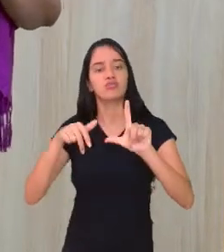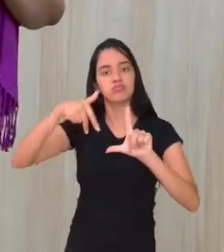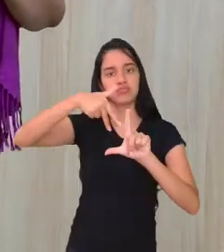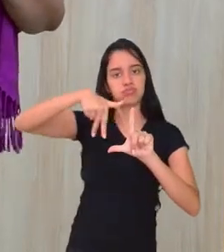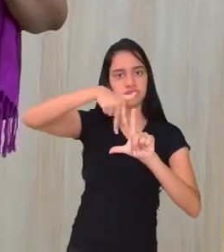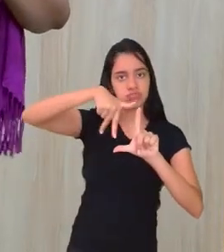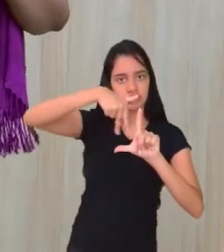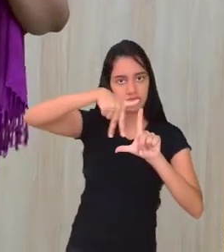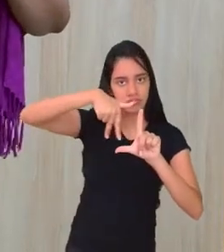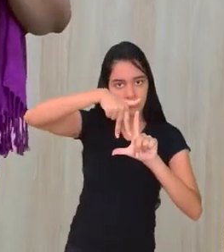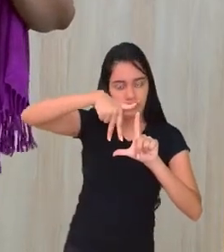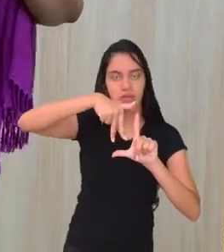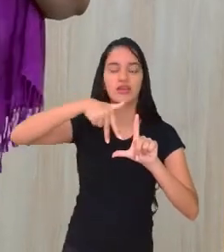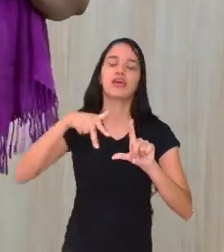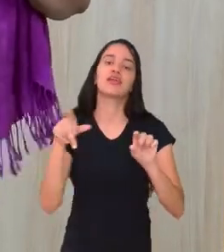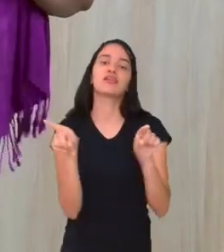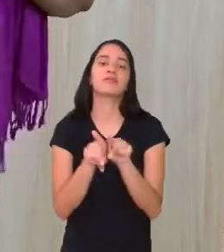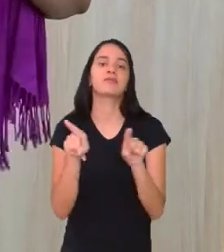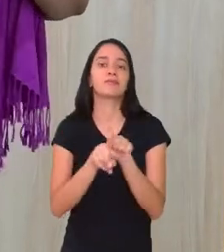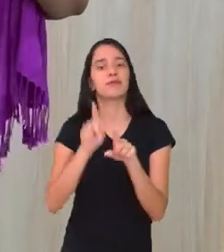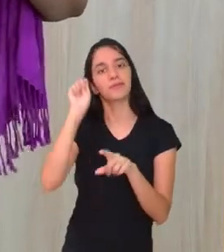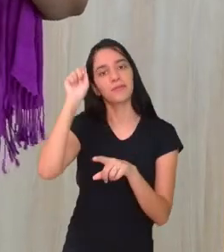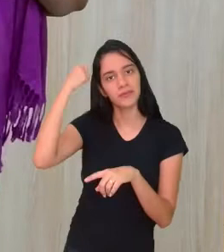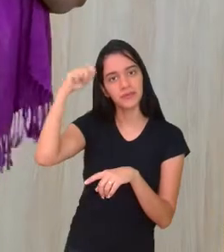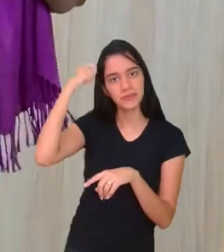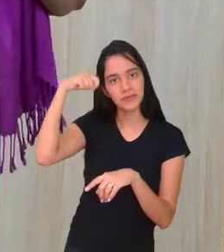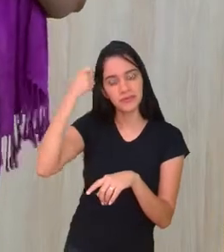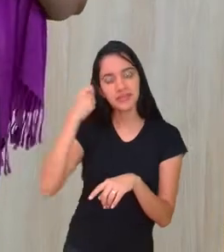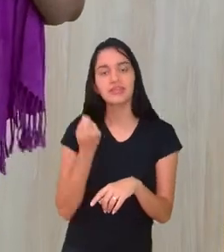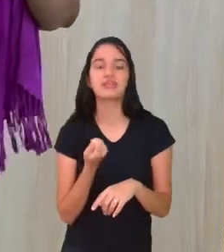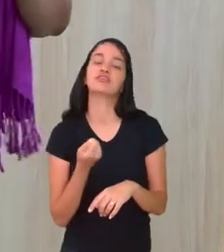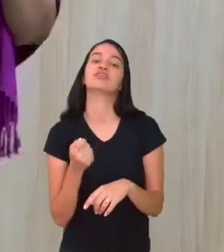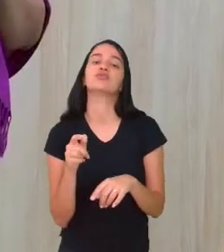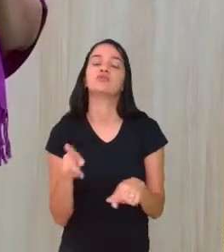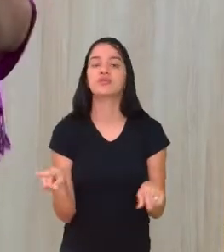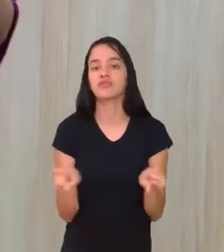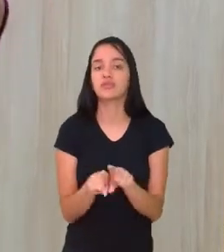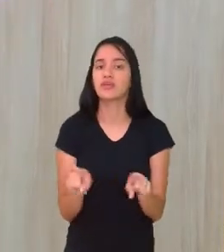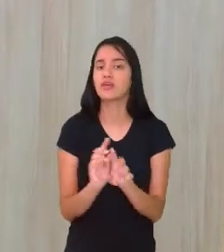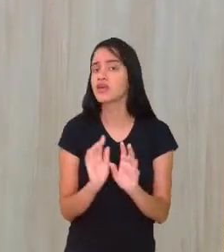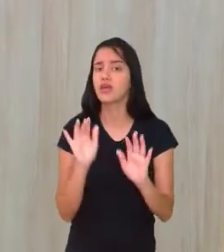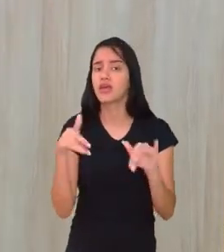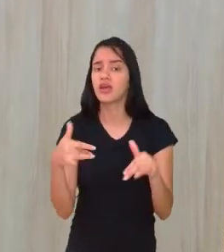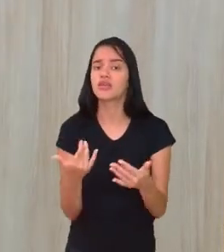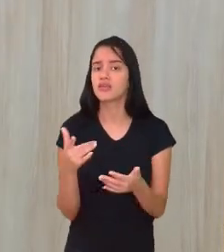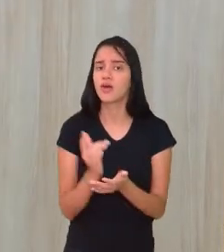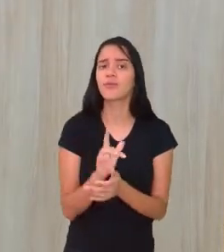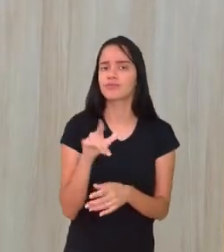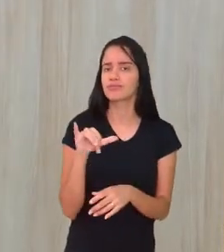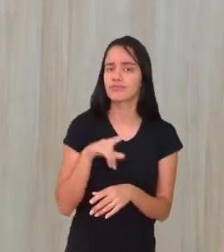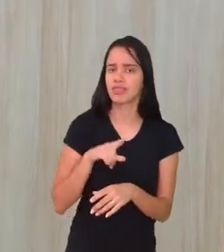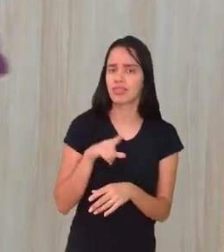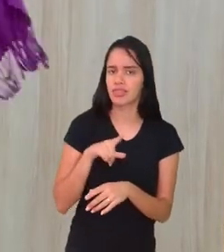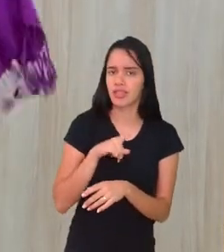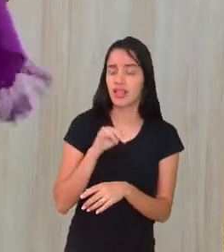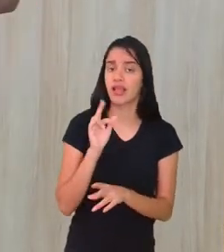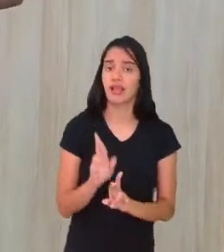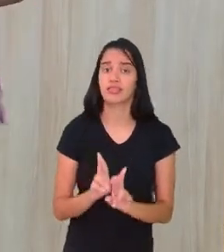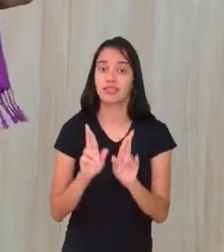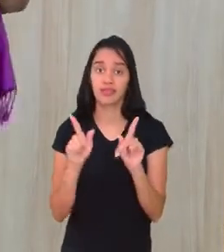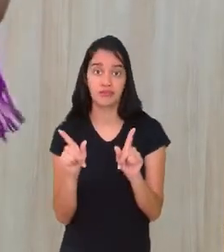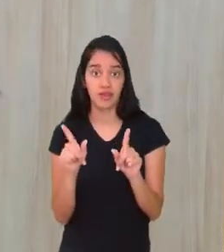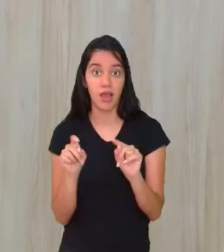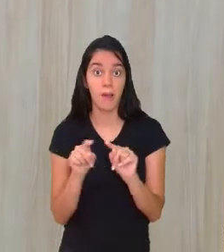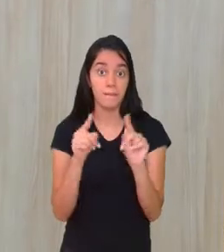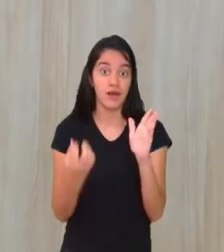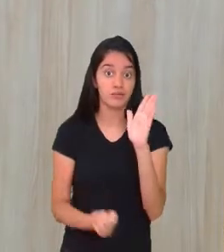uma animação feita por vídeo, né? O vídeo animação. Então, existe já essa diferença, mas a raiz,